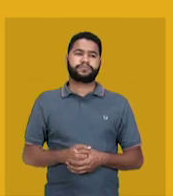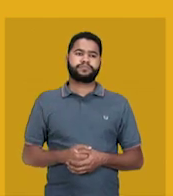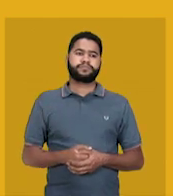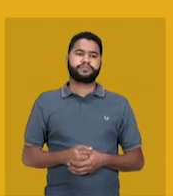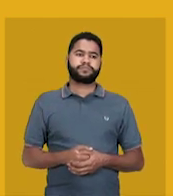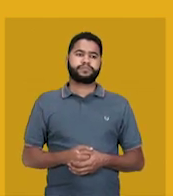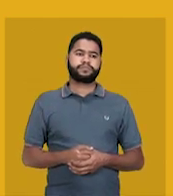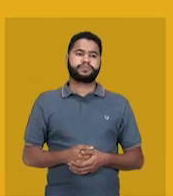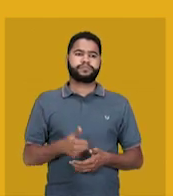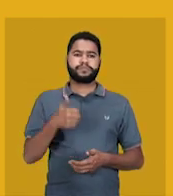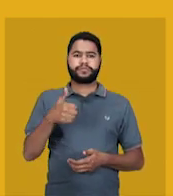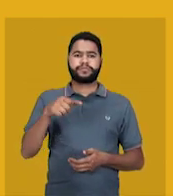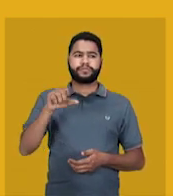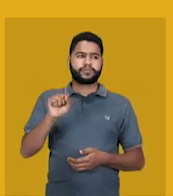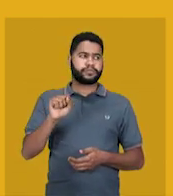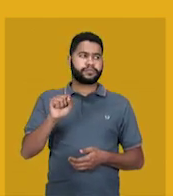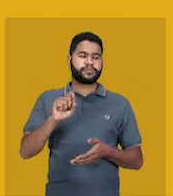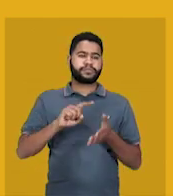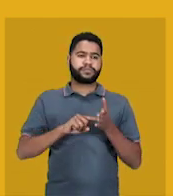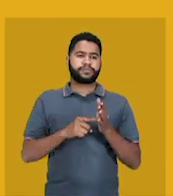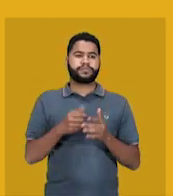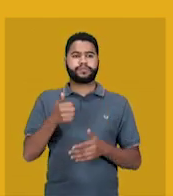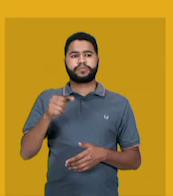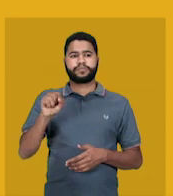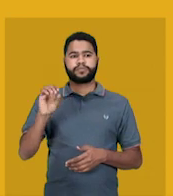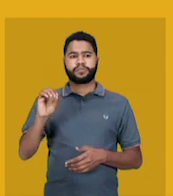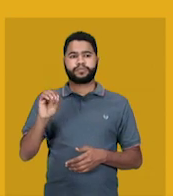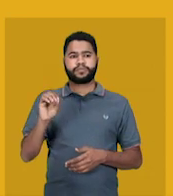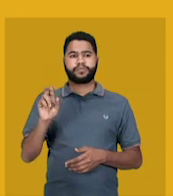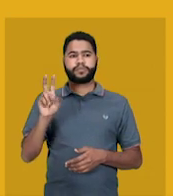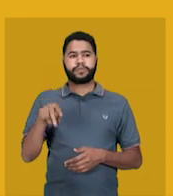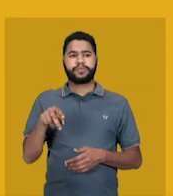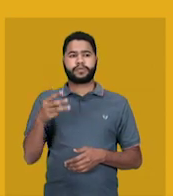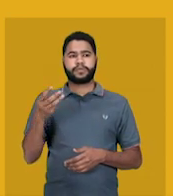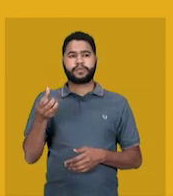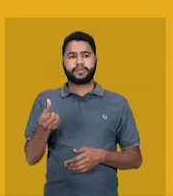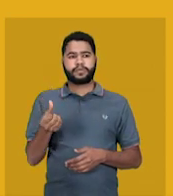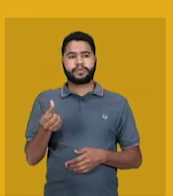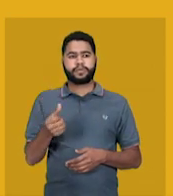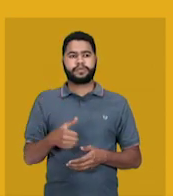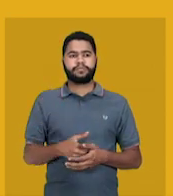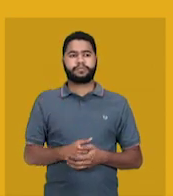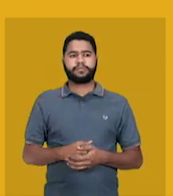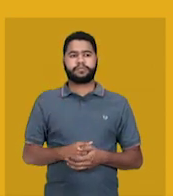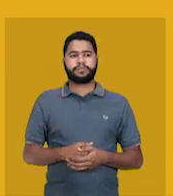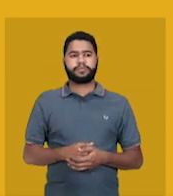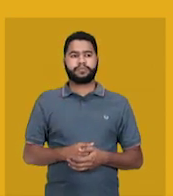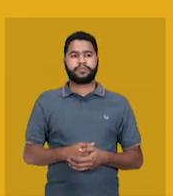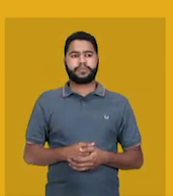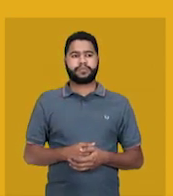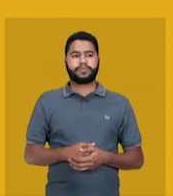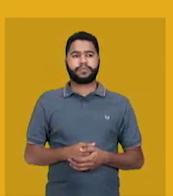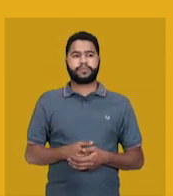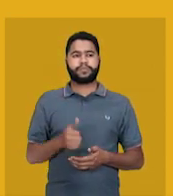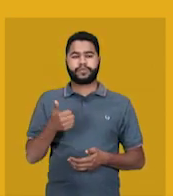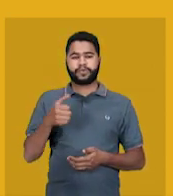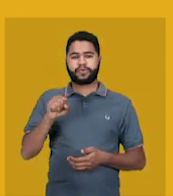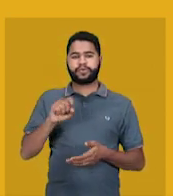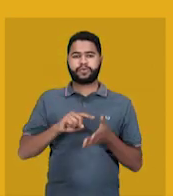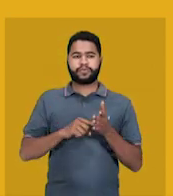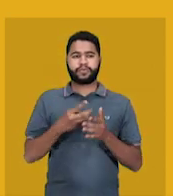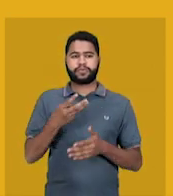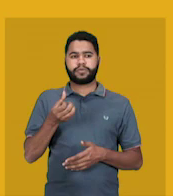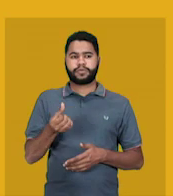tão 18 horas você pretende dividir por 5:36 de um x = 18